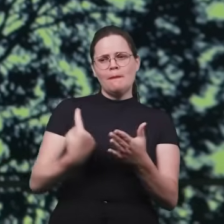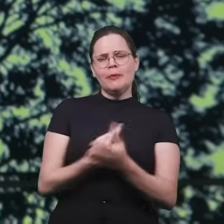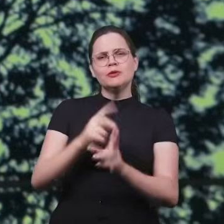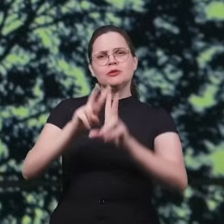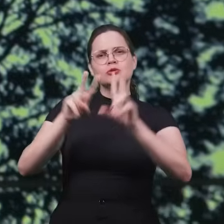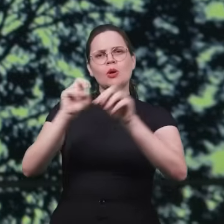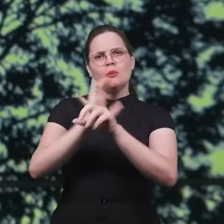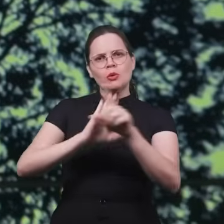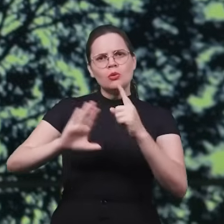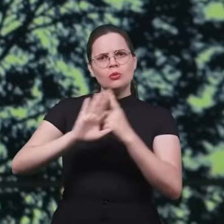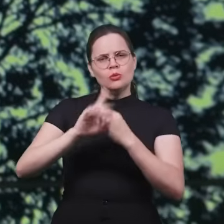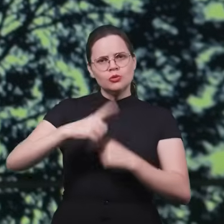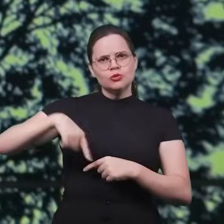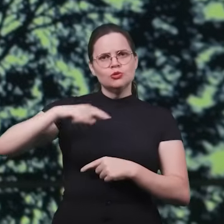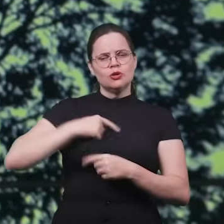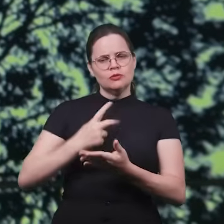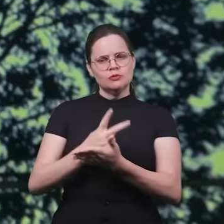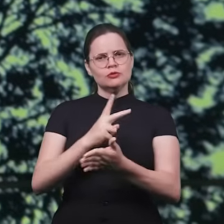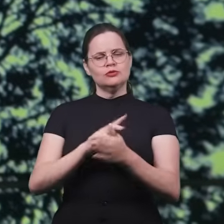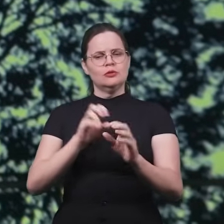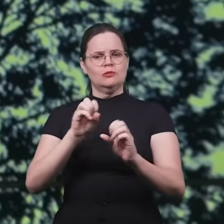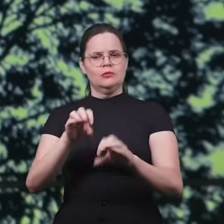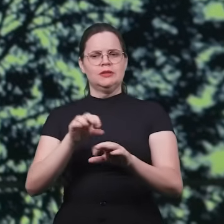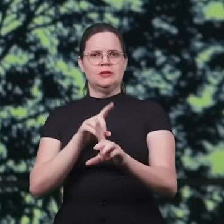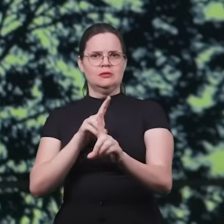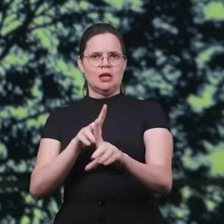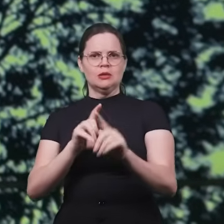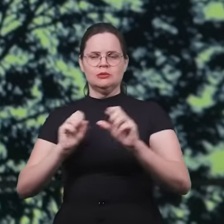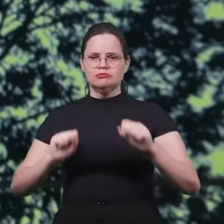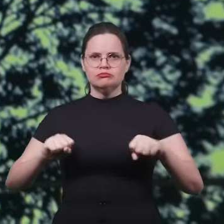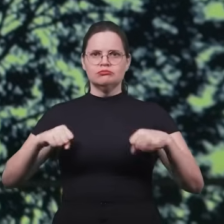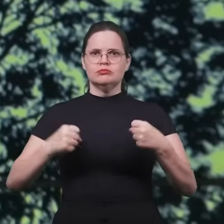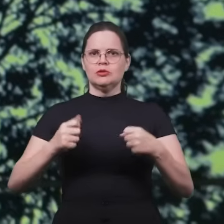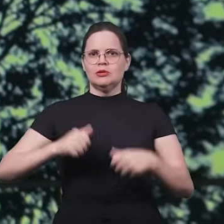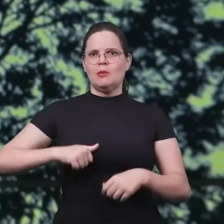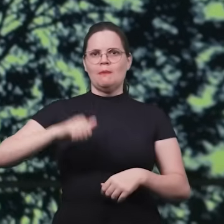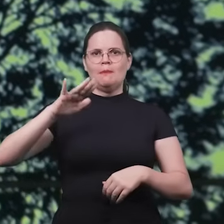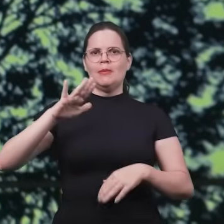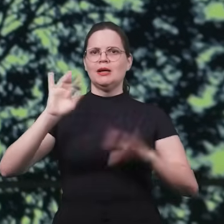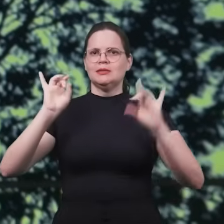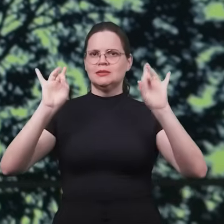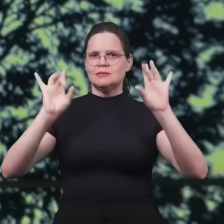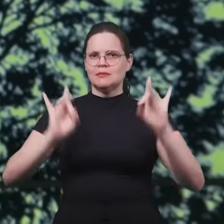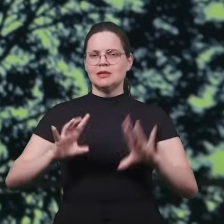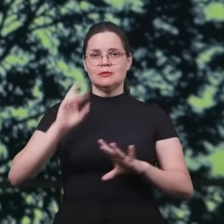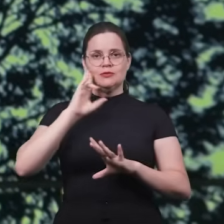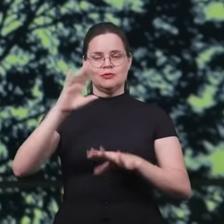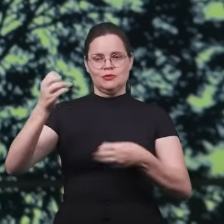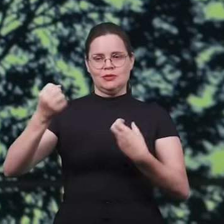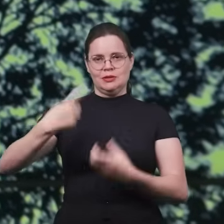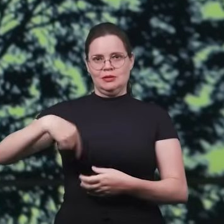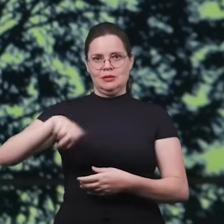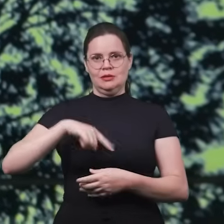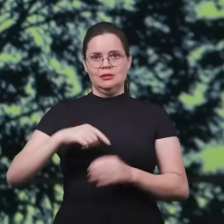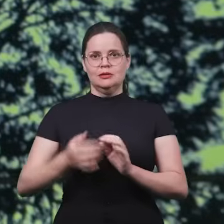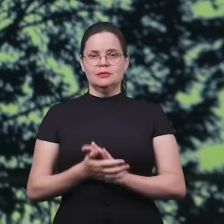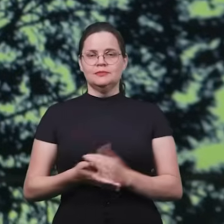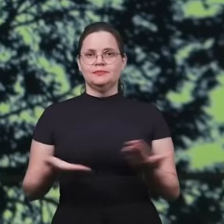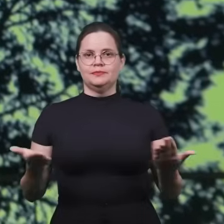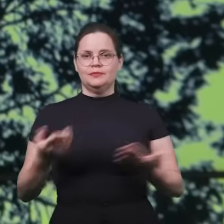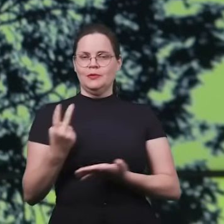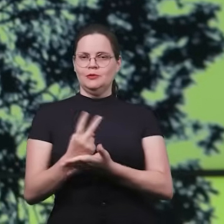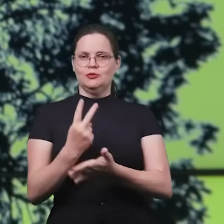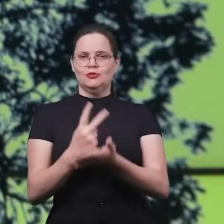doutrina bíblica, preservando o que de mais precioso nós temos recebido do Senhor. E neste programa